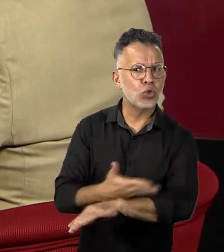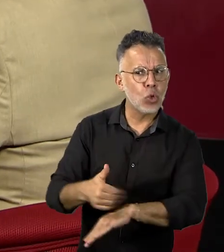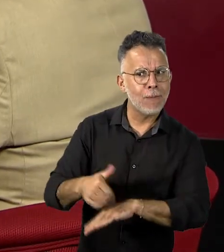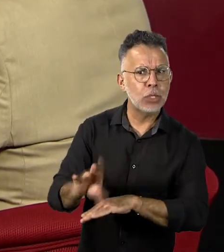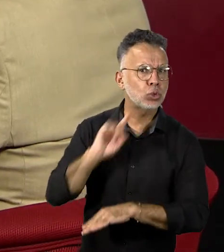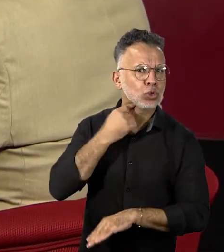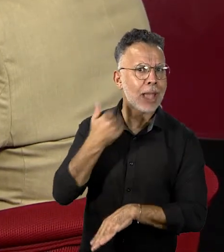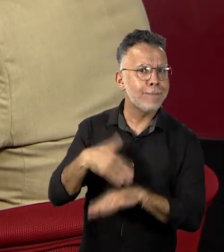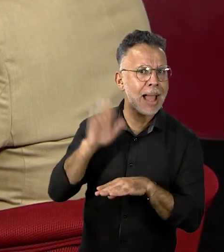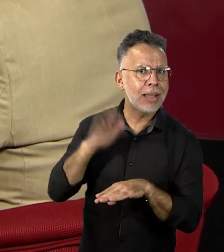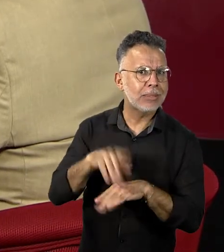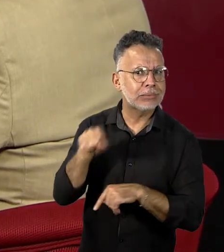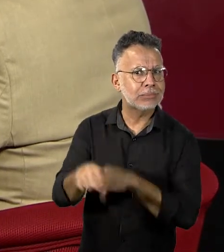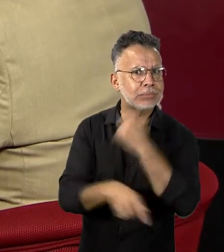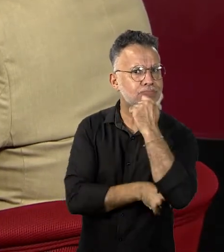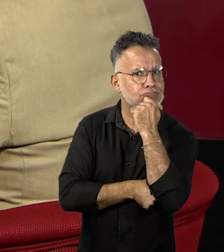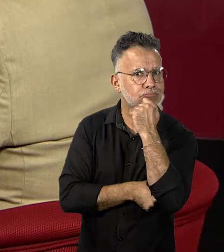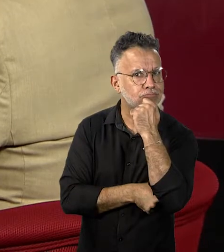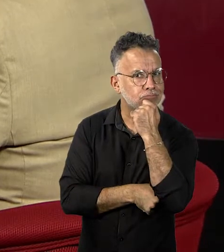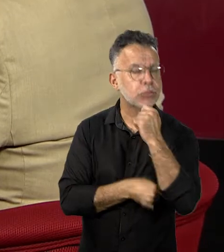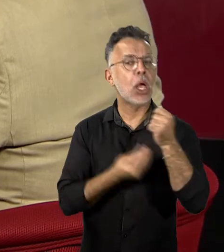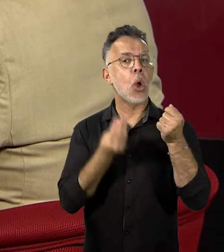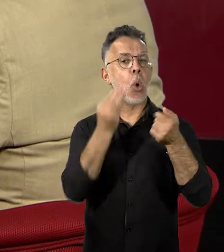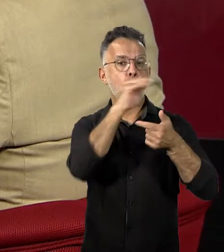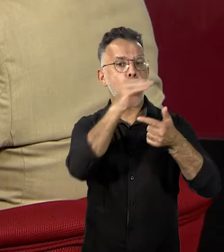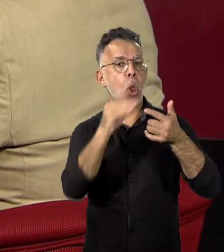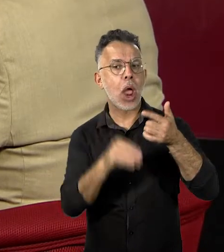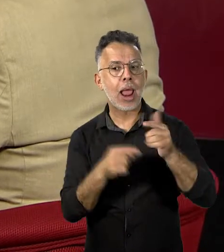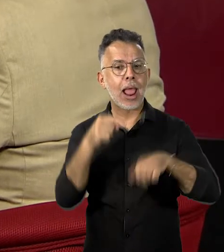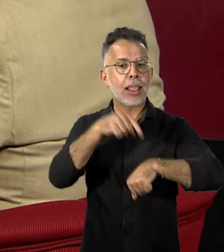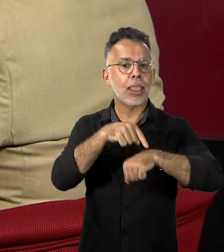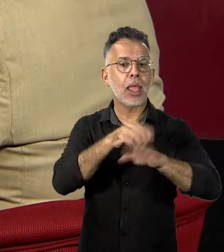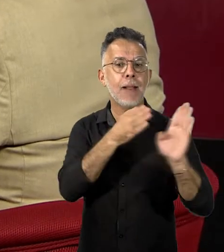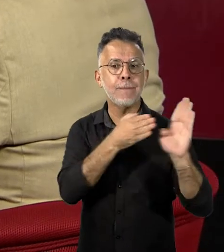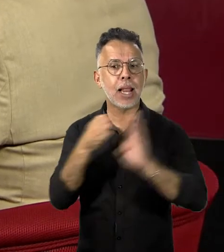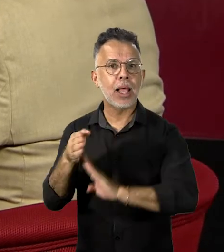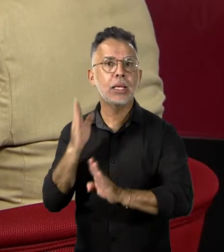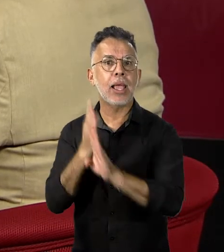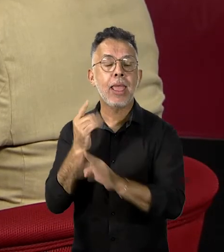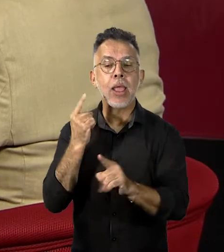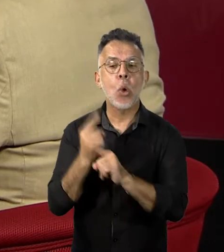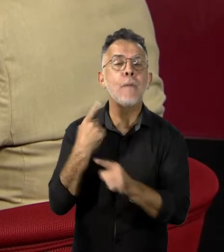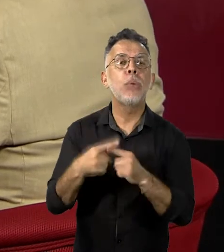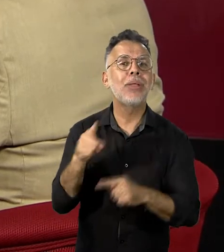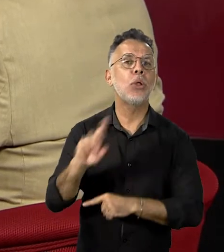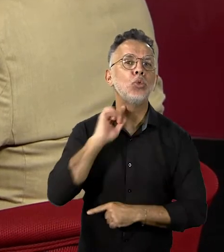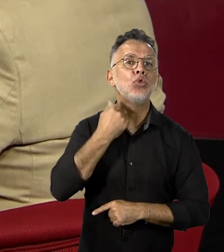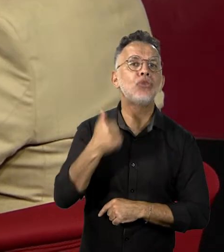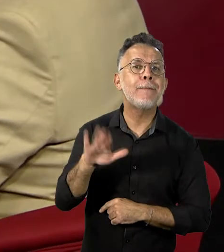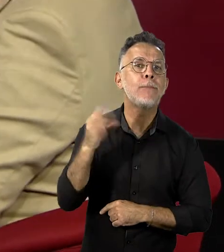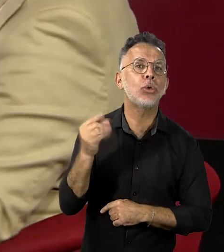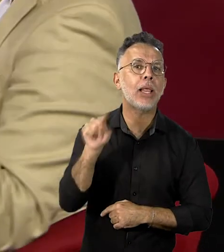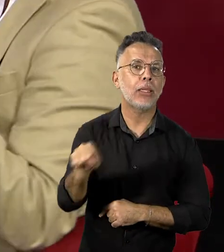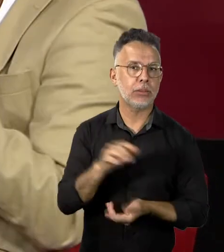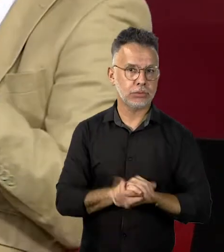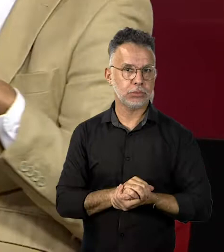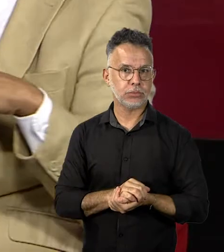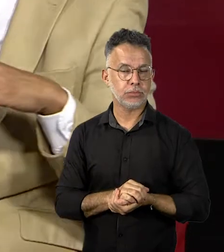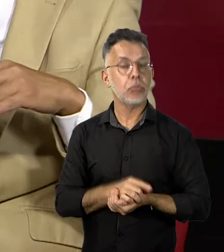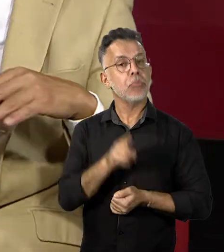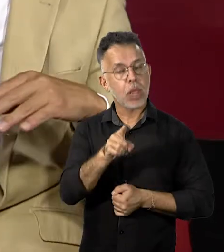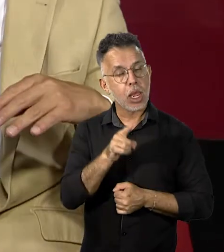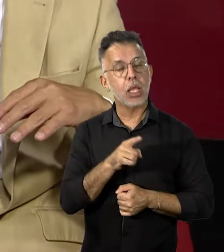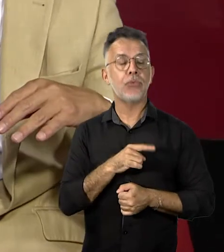costuma sujar com mais frequência? Estabeleça prazos para a limpeza e encontre as causas da sujeira eliminando.